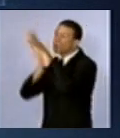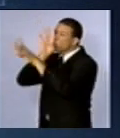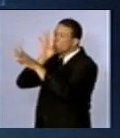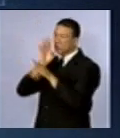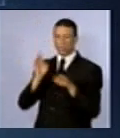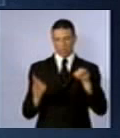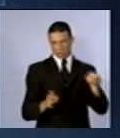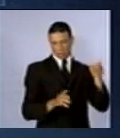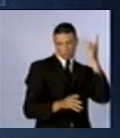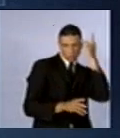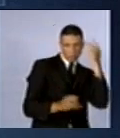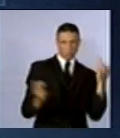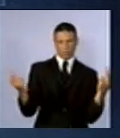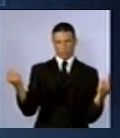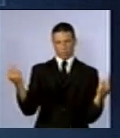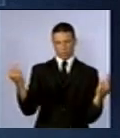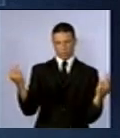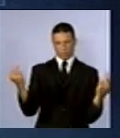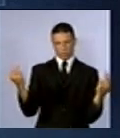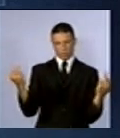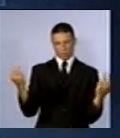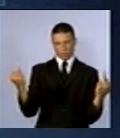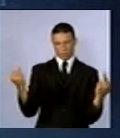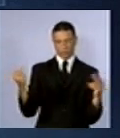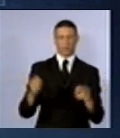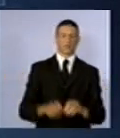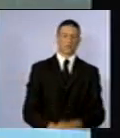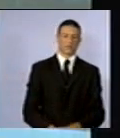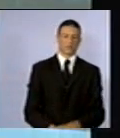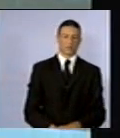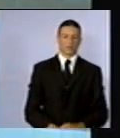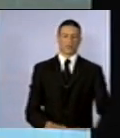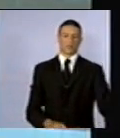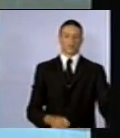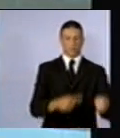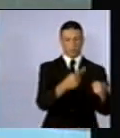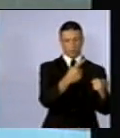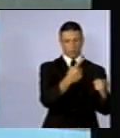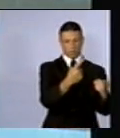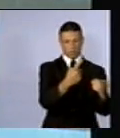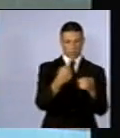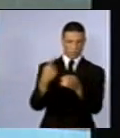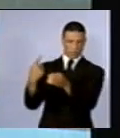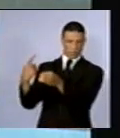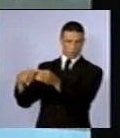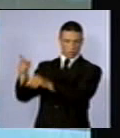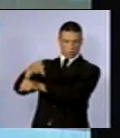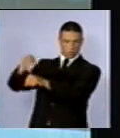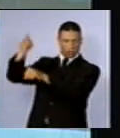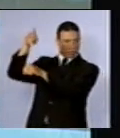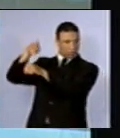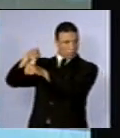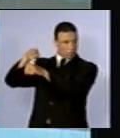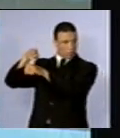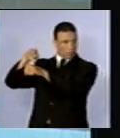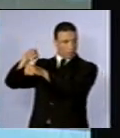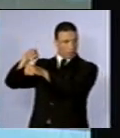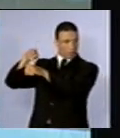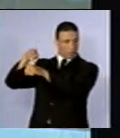São Paulo, uma situação similar. Uma linha de transmissão urbana, no centro urbano do